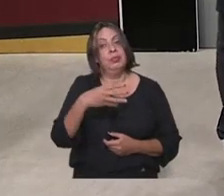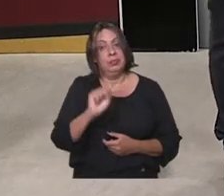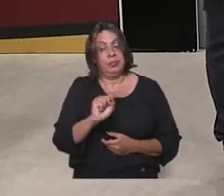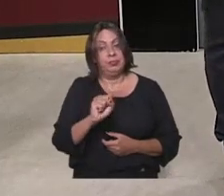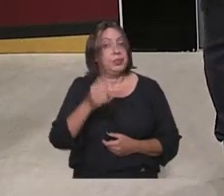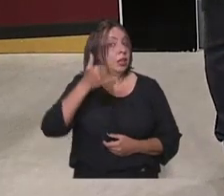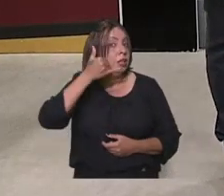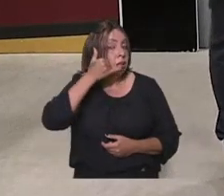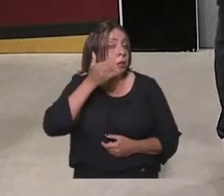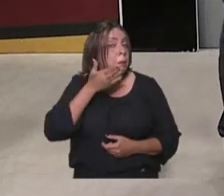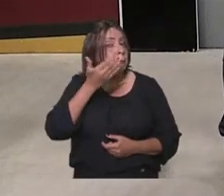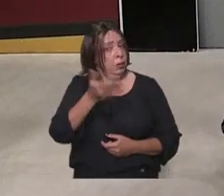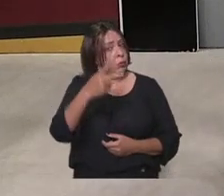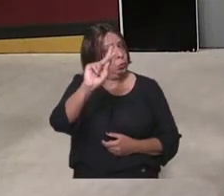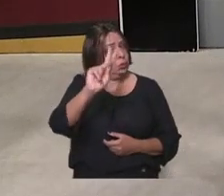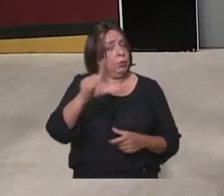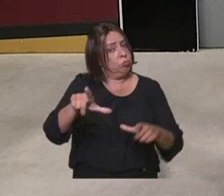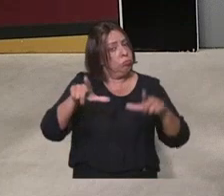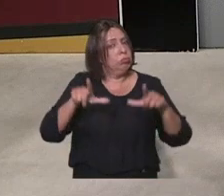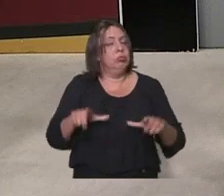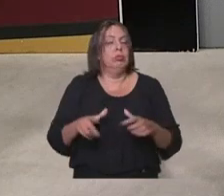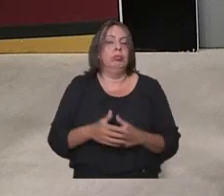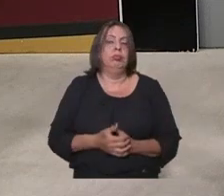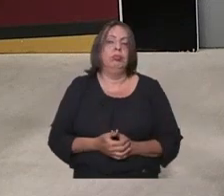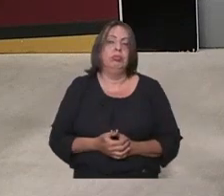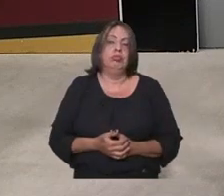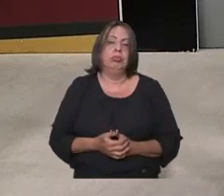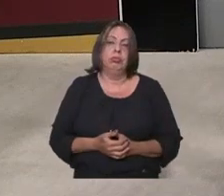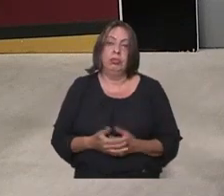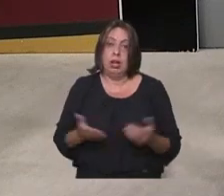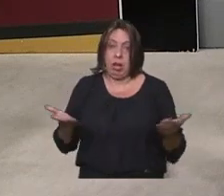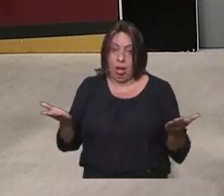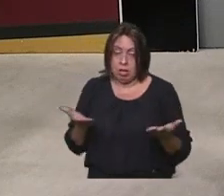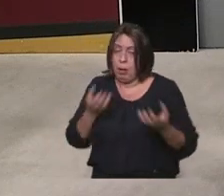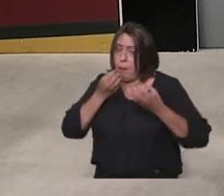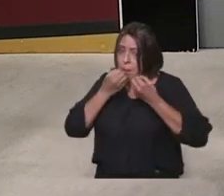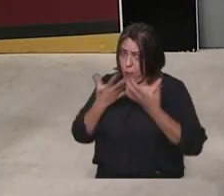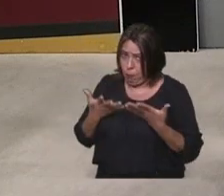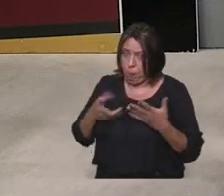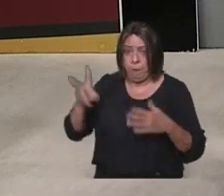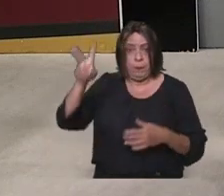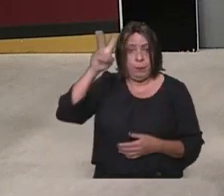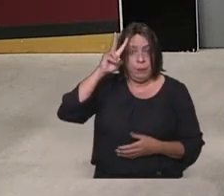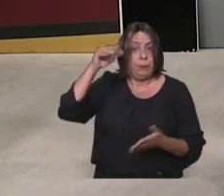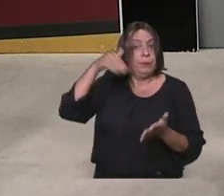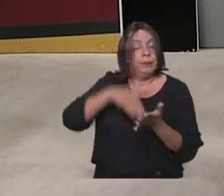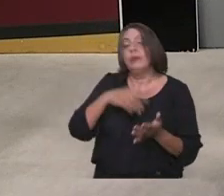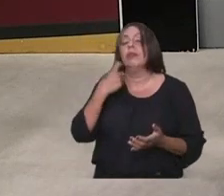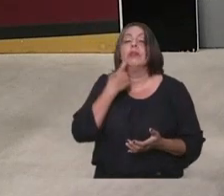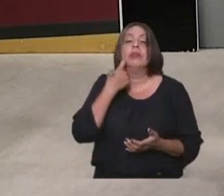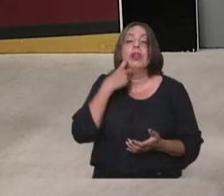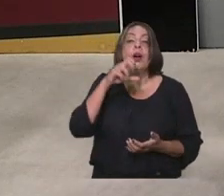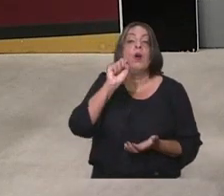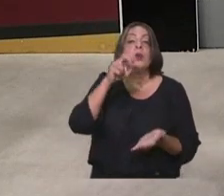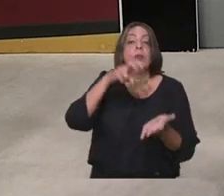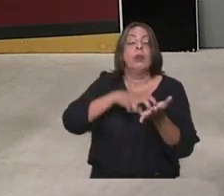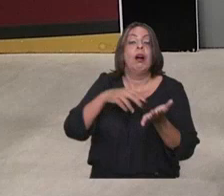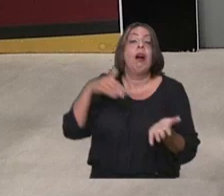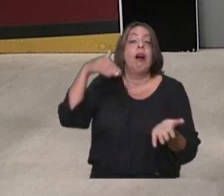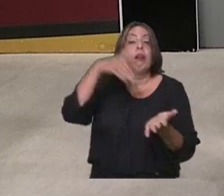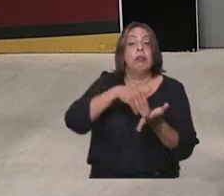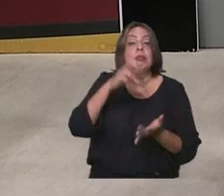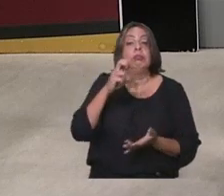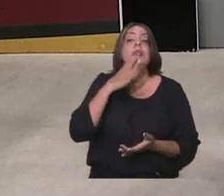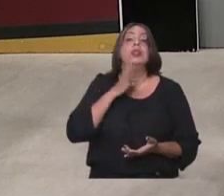999956848, ligue e peça o seu, né? Essa comunidade, ó, funciona de segunda a sexta, das 8 da manhã até